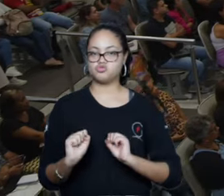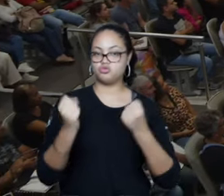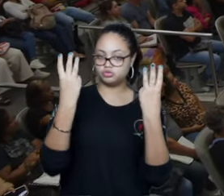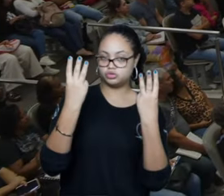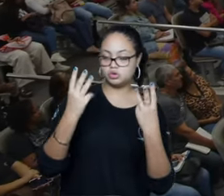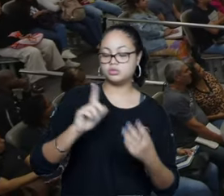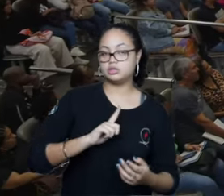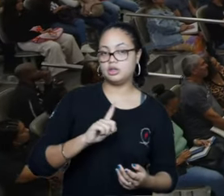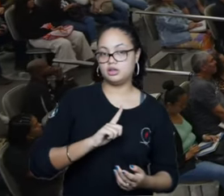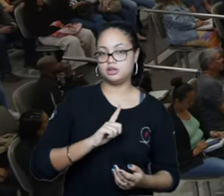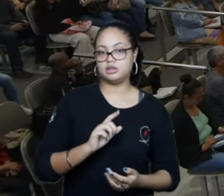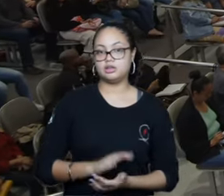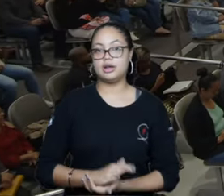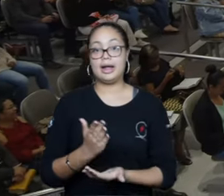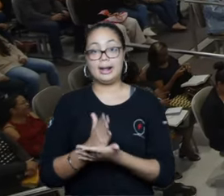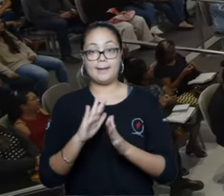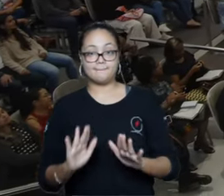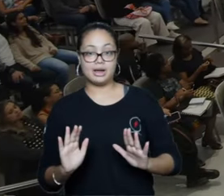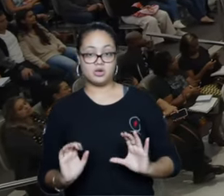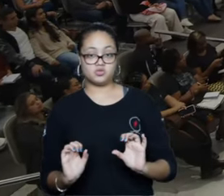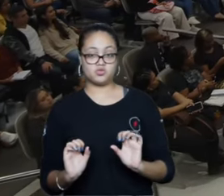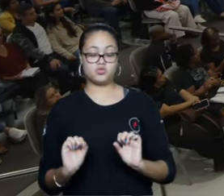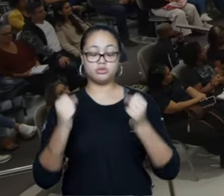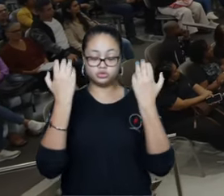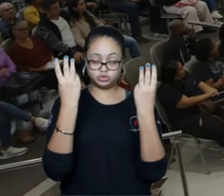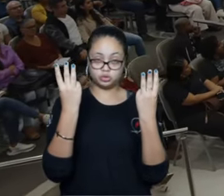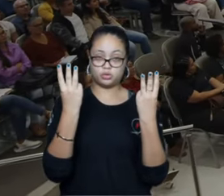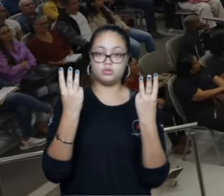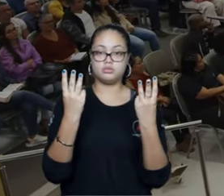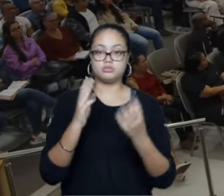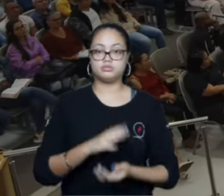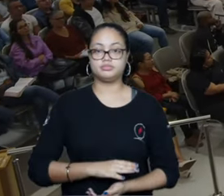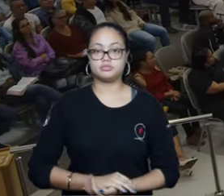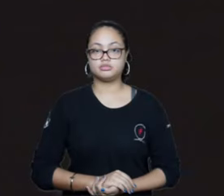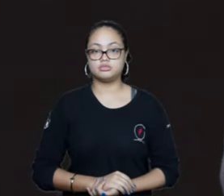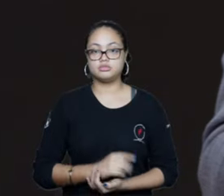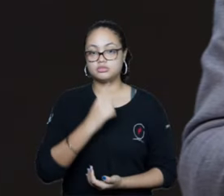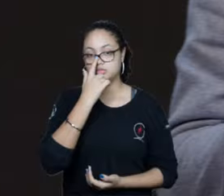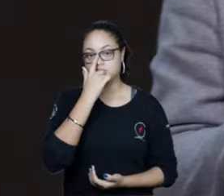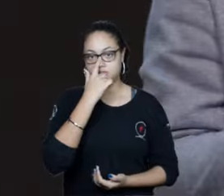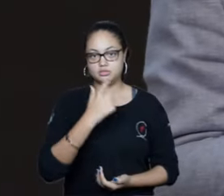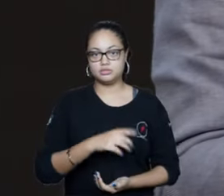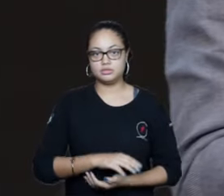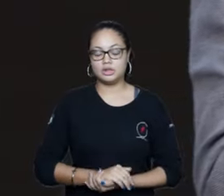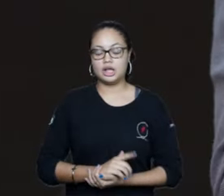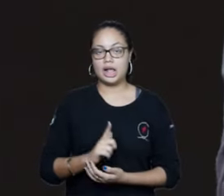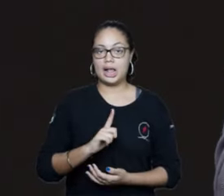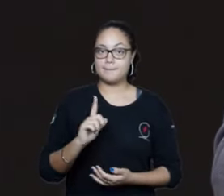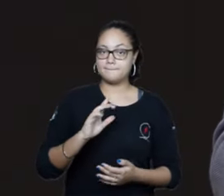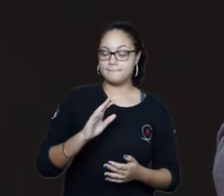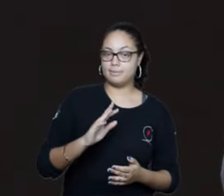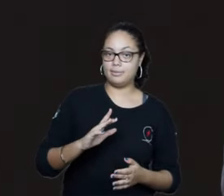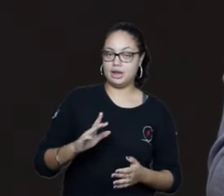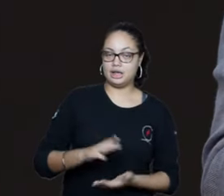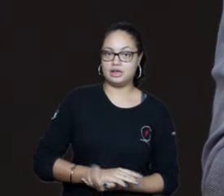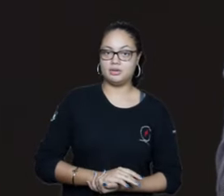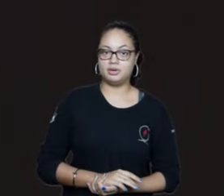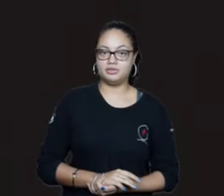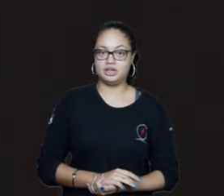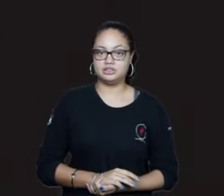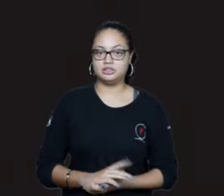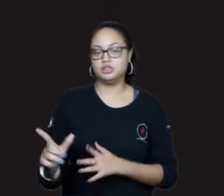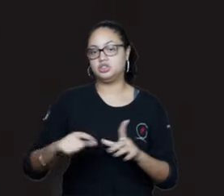acabar o evento eu tinha preferência que eu sempre fiz tudo documentado A Cruzada podia ir